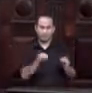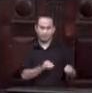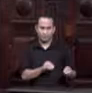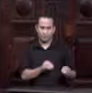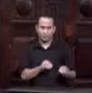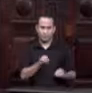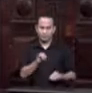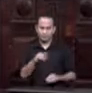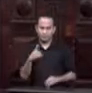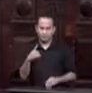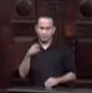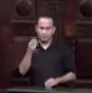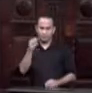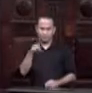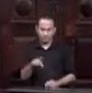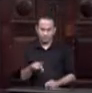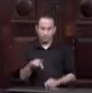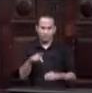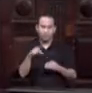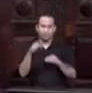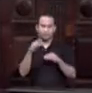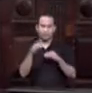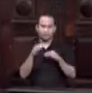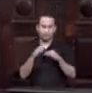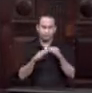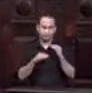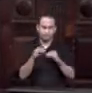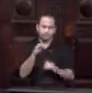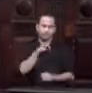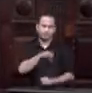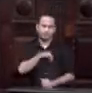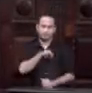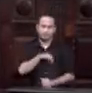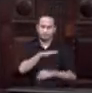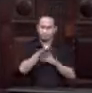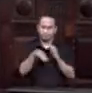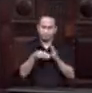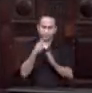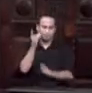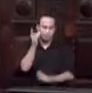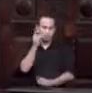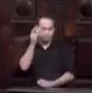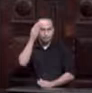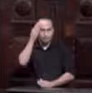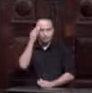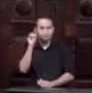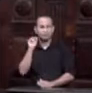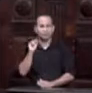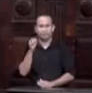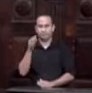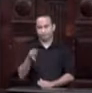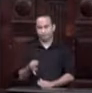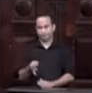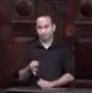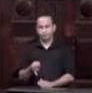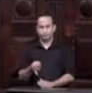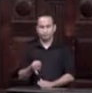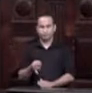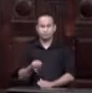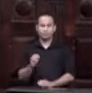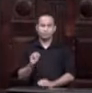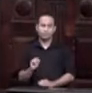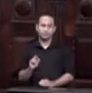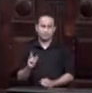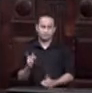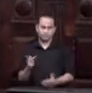o salário dos servidores não seria posto em dia. Todos os deputados aqui sabem exatamente disso. E, no entanto,